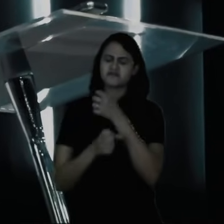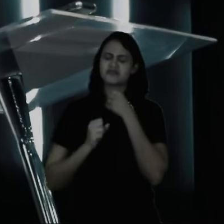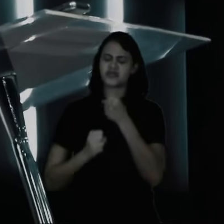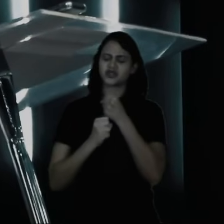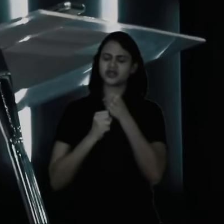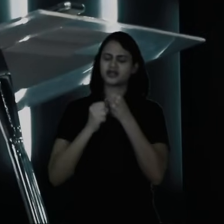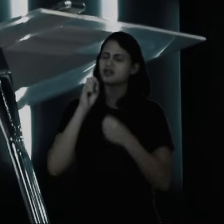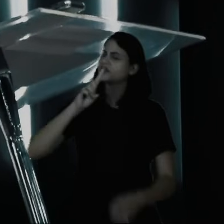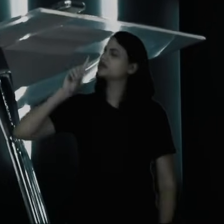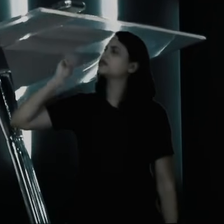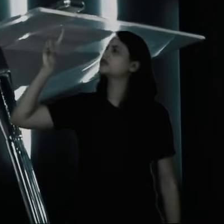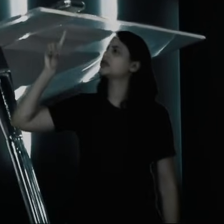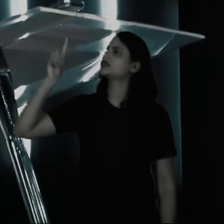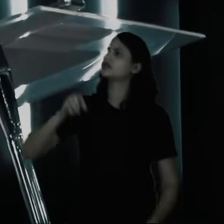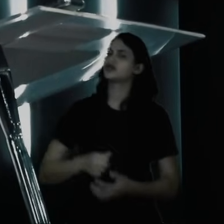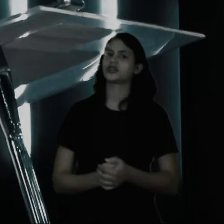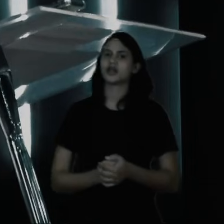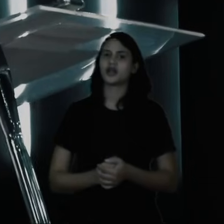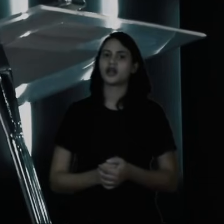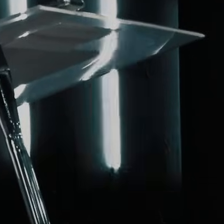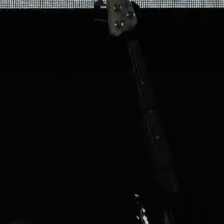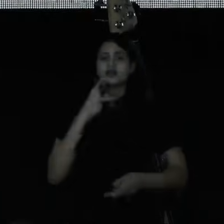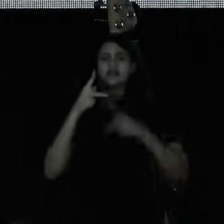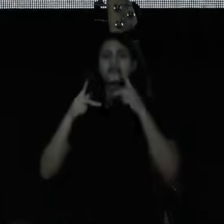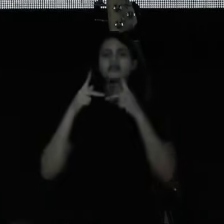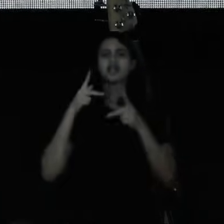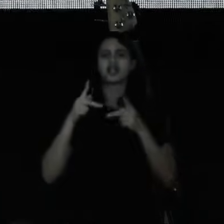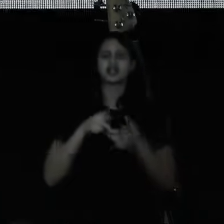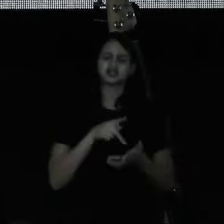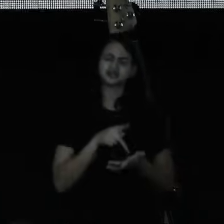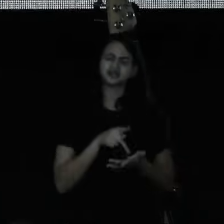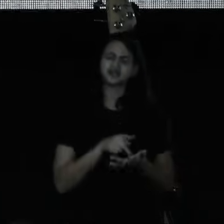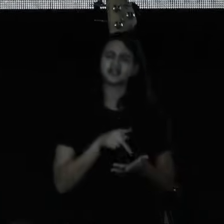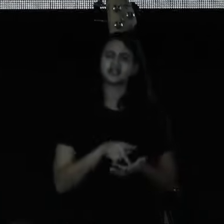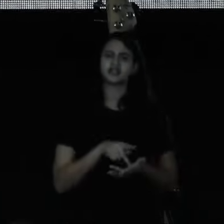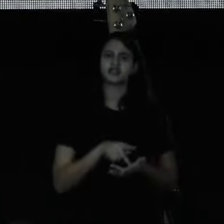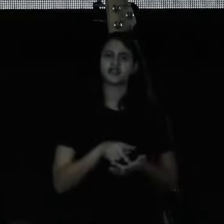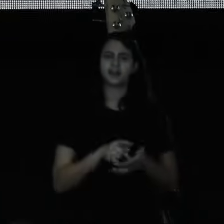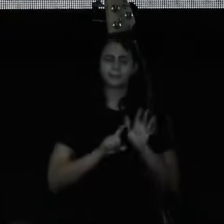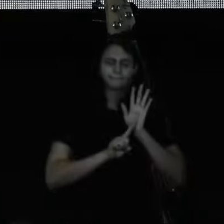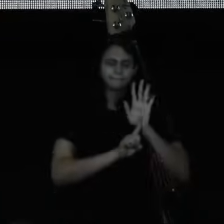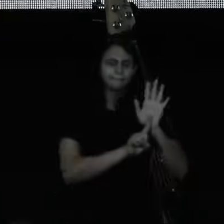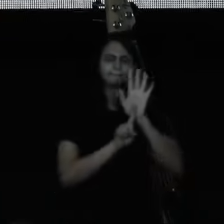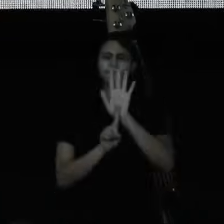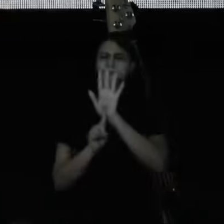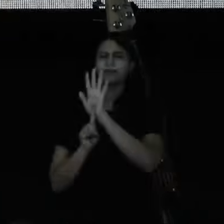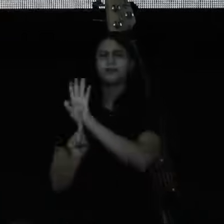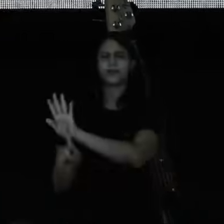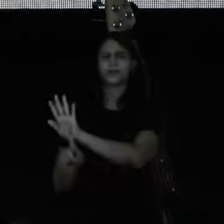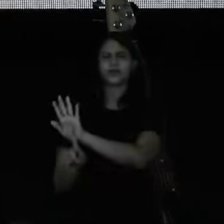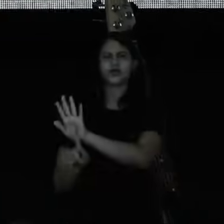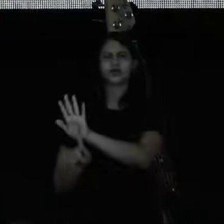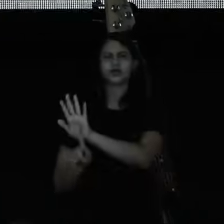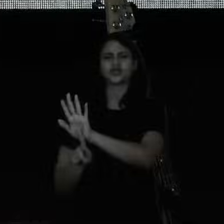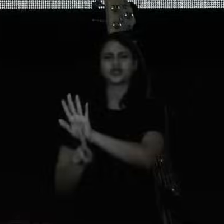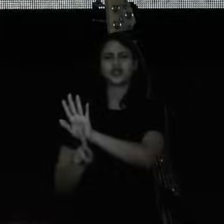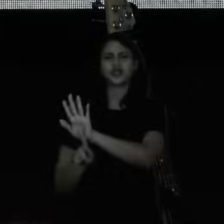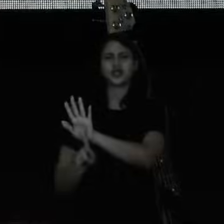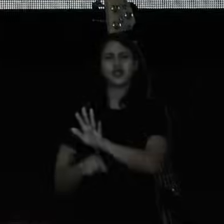Mas ele fala de uma forma bem transparente, tentando mostrar o que esses homens e mulheres de Deus